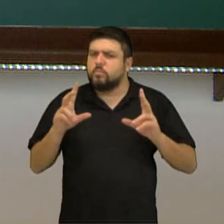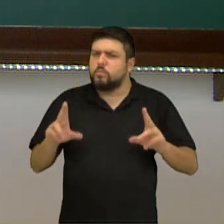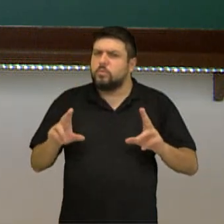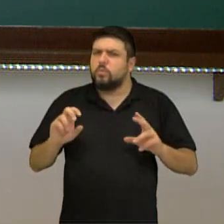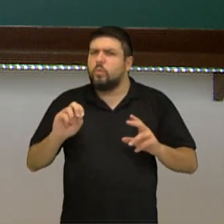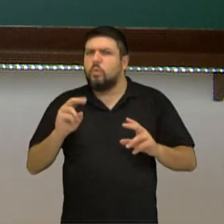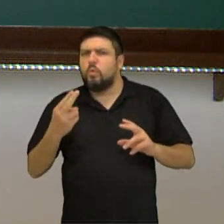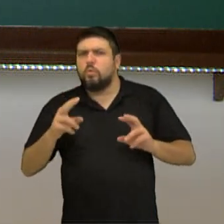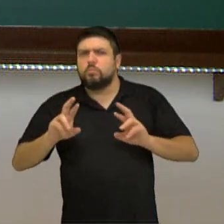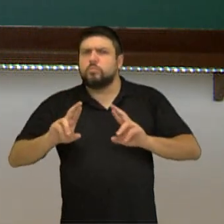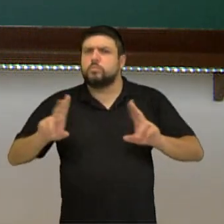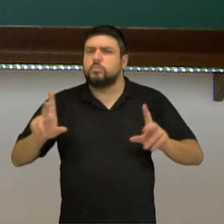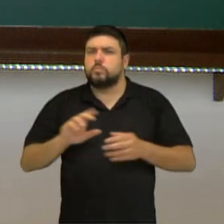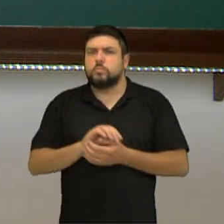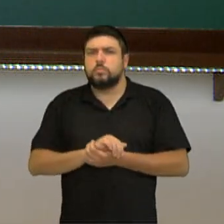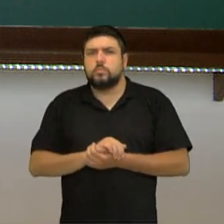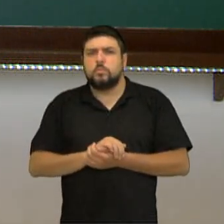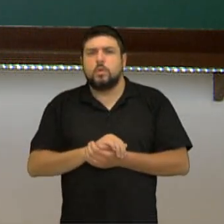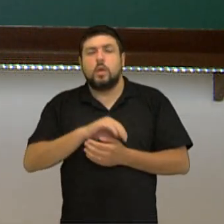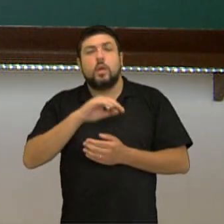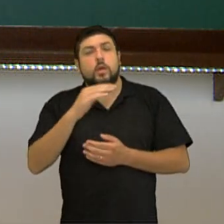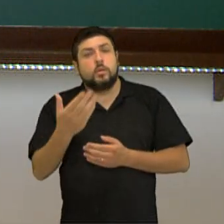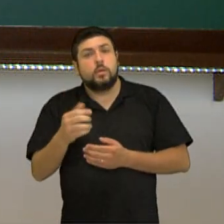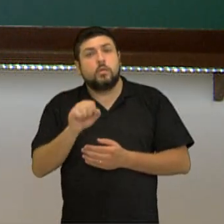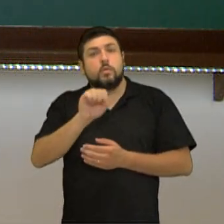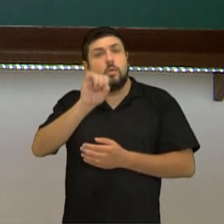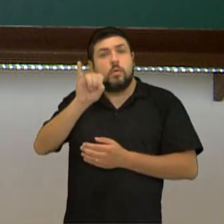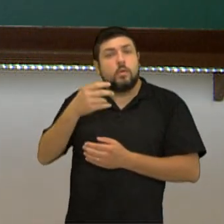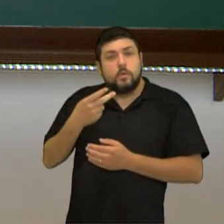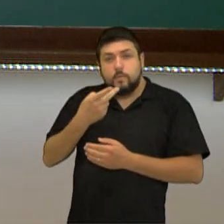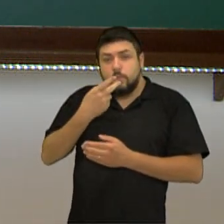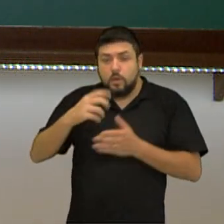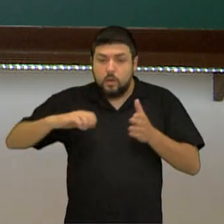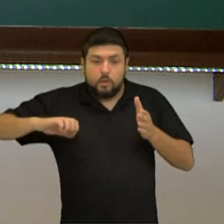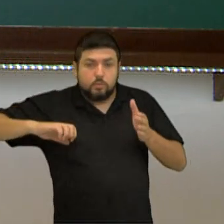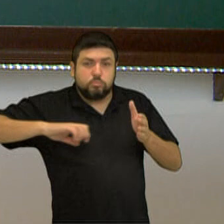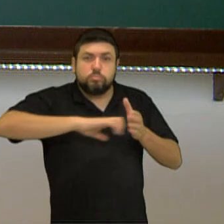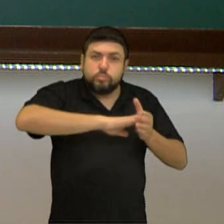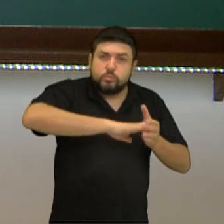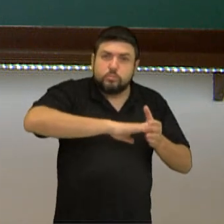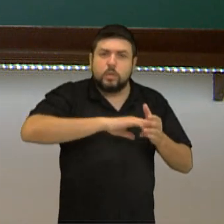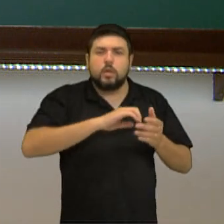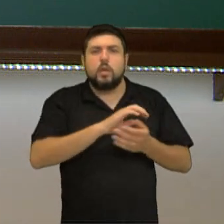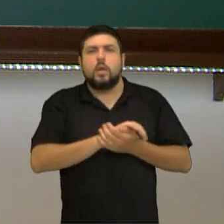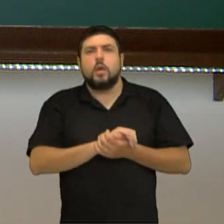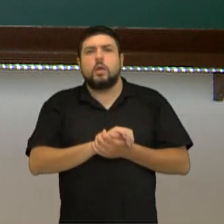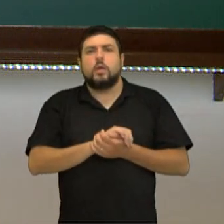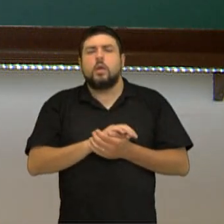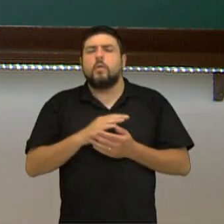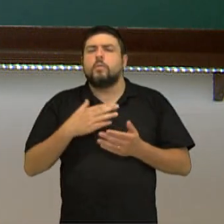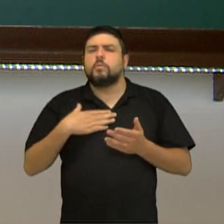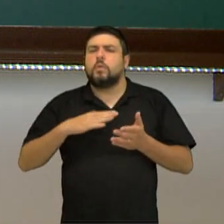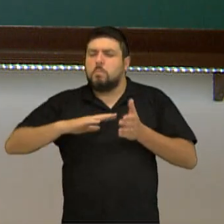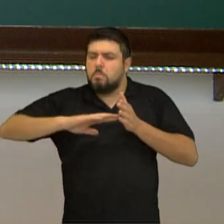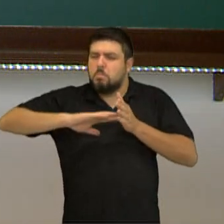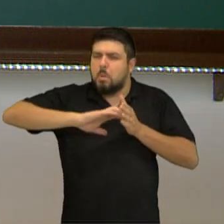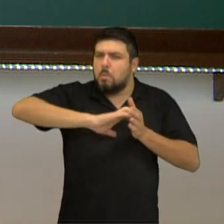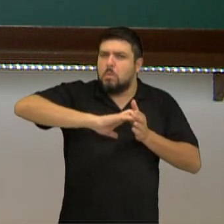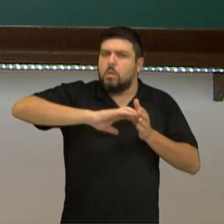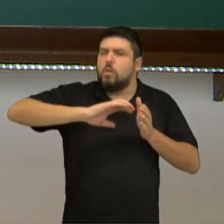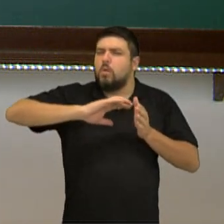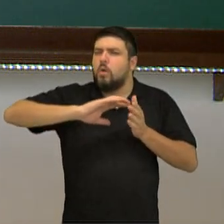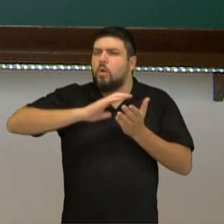fala impacto e analisa as propriedades dos veículos, vamos começar o nosso estudo aqui